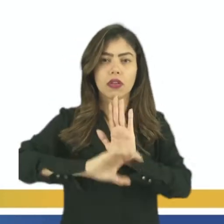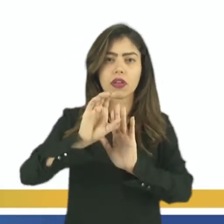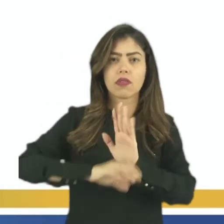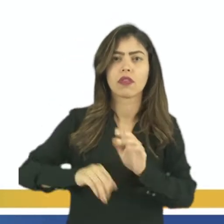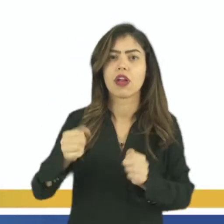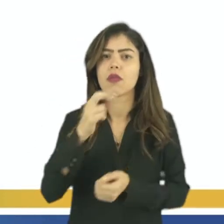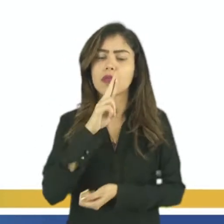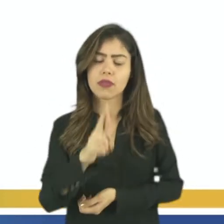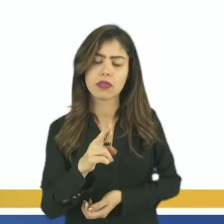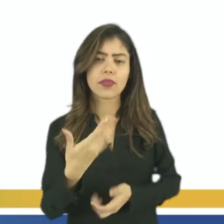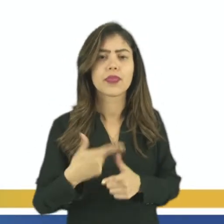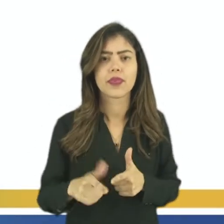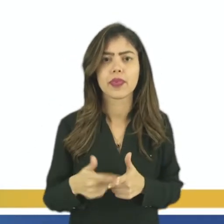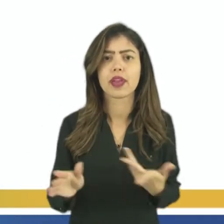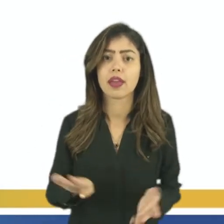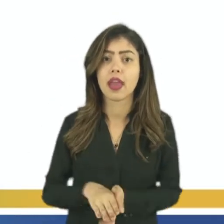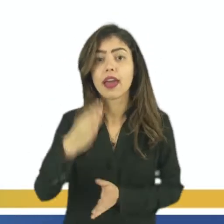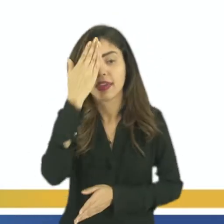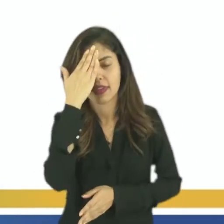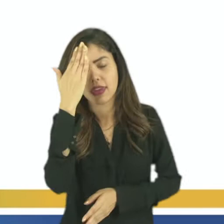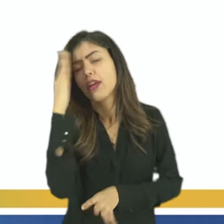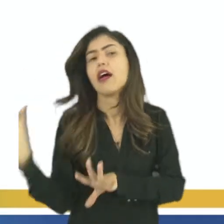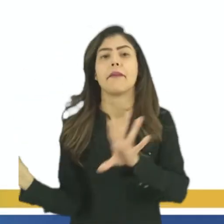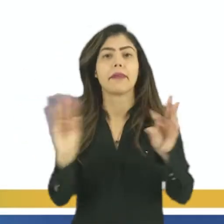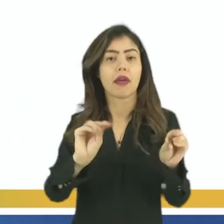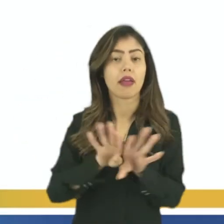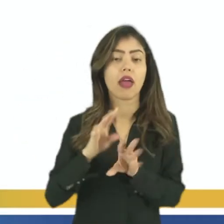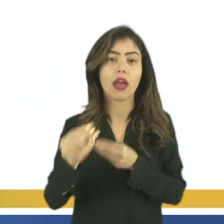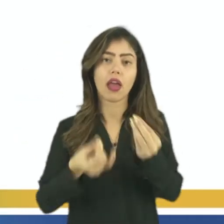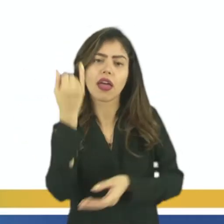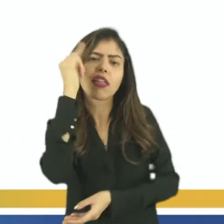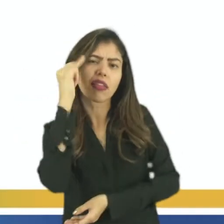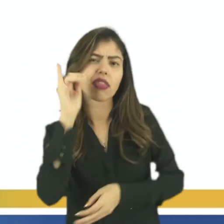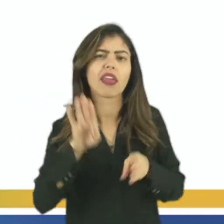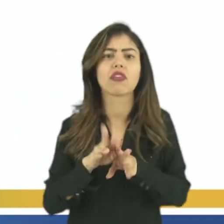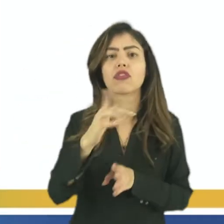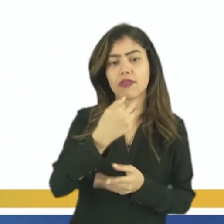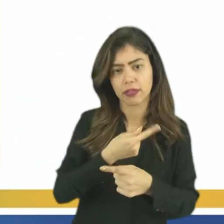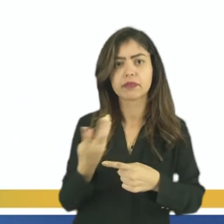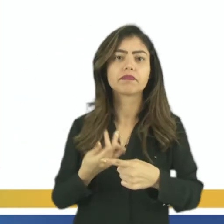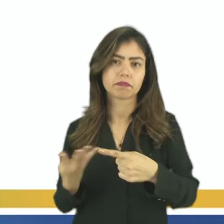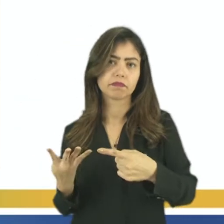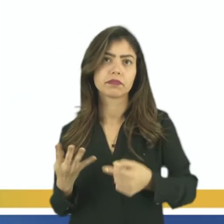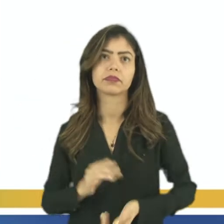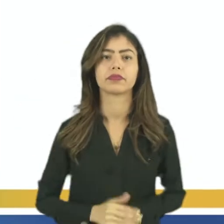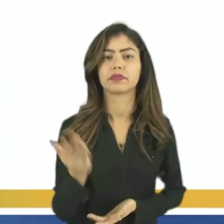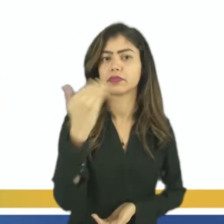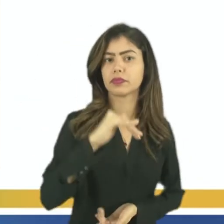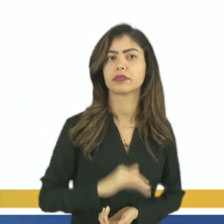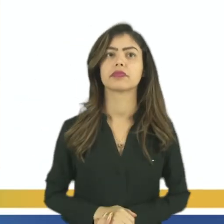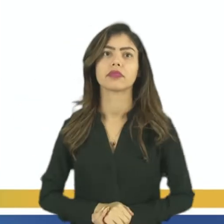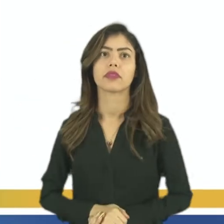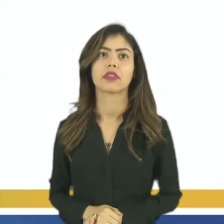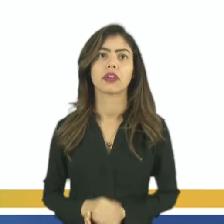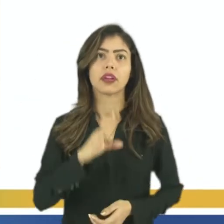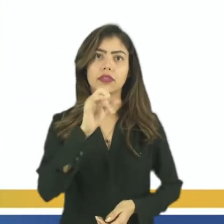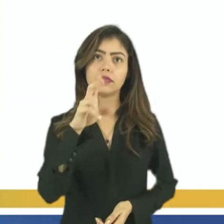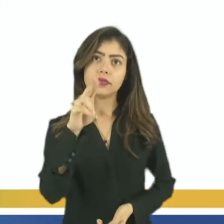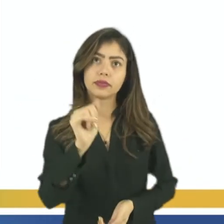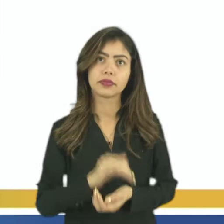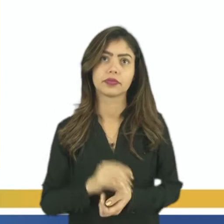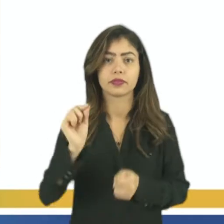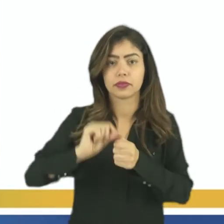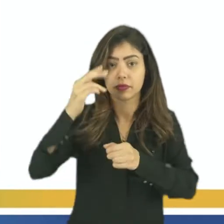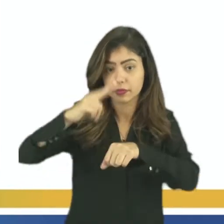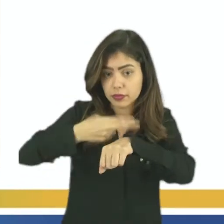vou resolver um problema para você entender uma aplicação né dessa ideia sobre frações vamos lá cacau